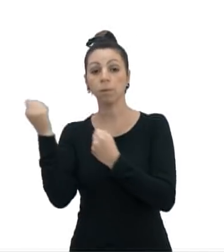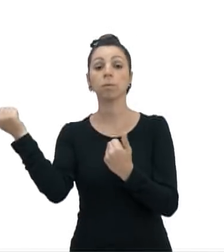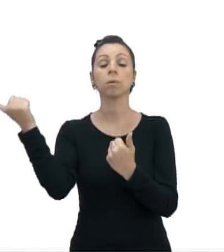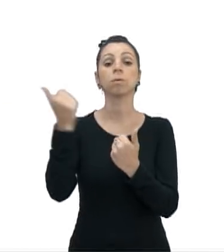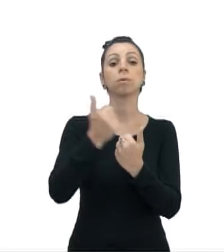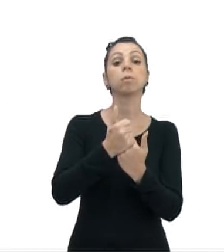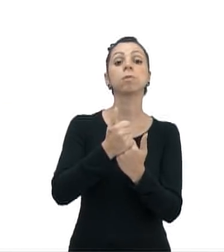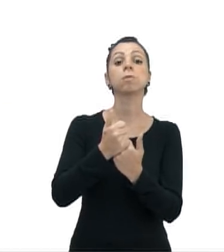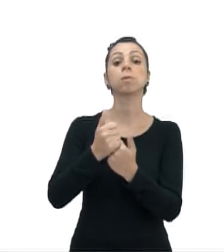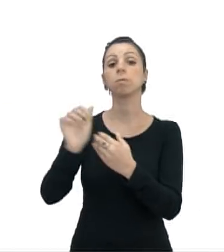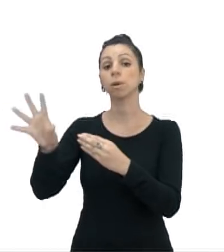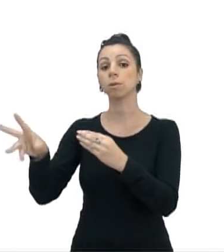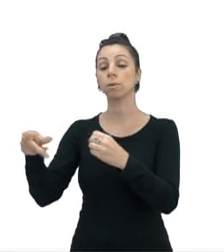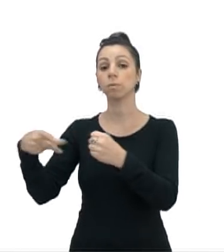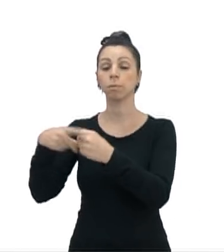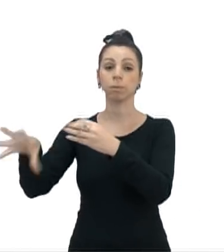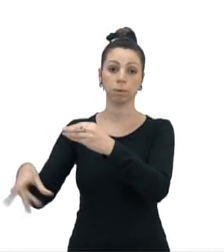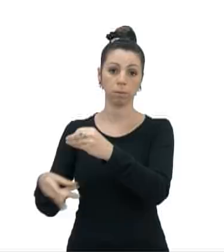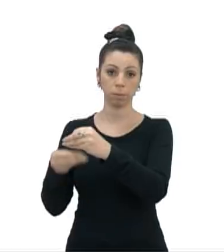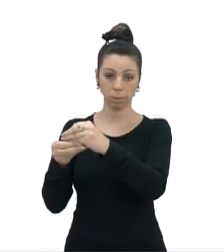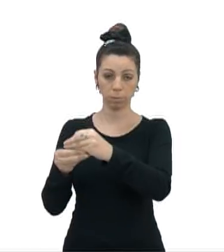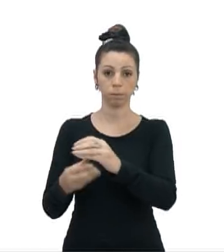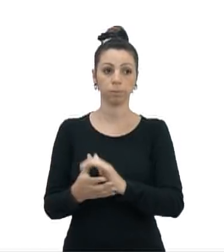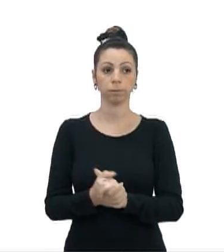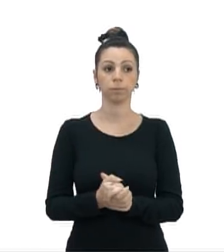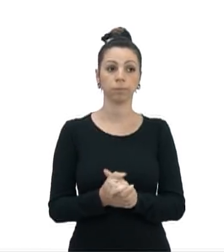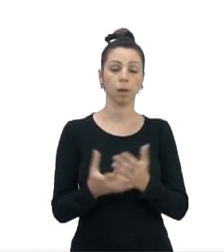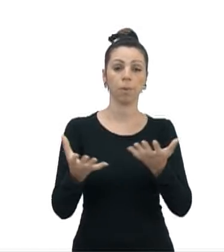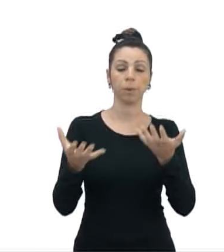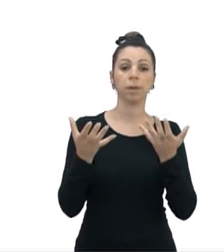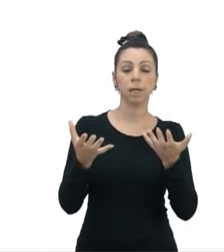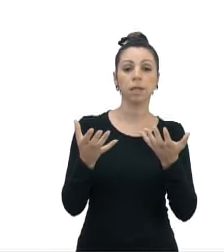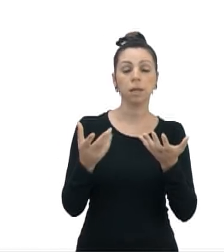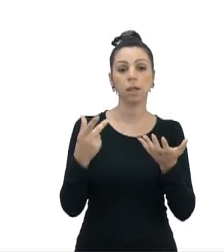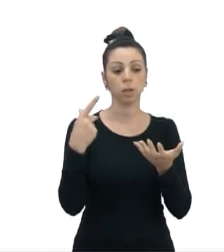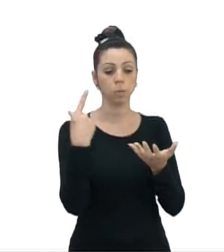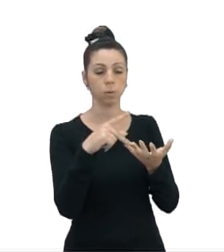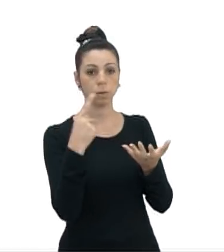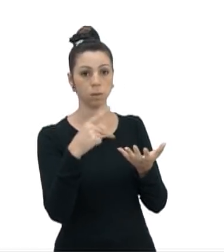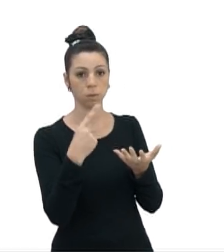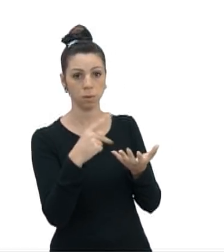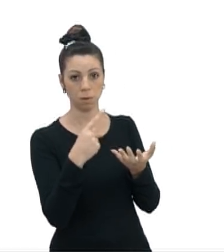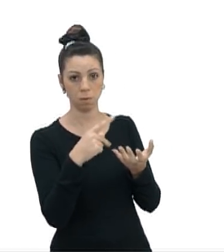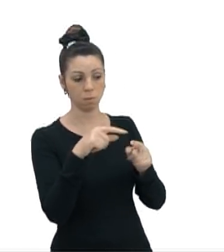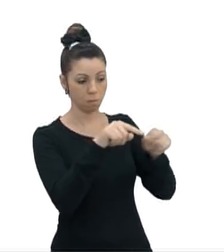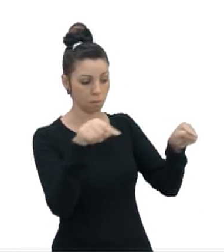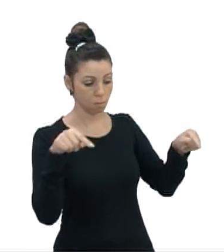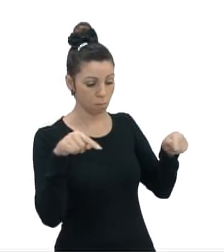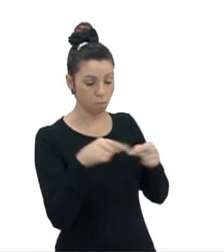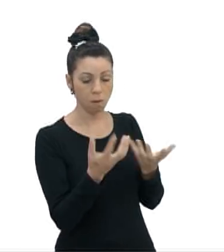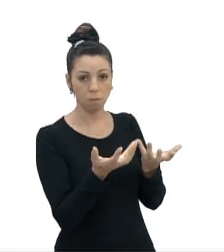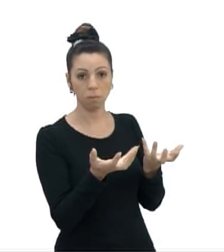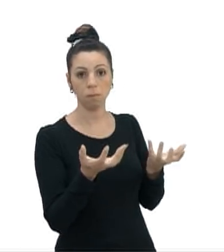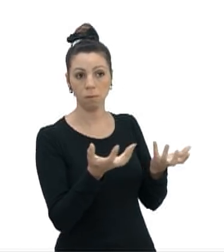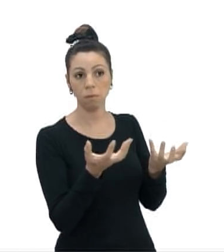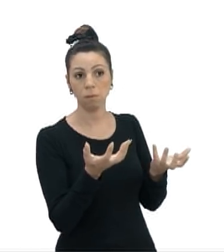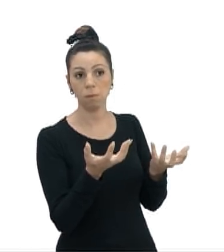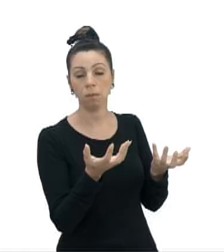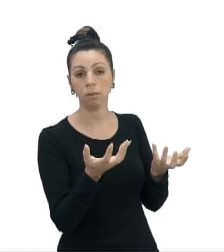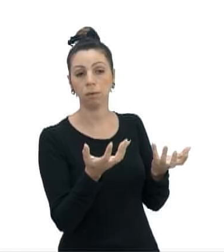correspondente. Então, como que ficaria essa frase? Só queria que você não deixasse seu quarto bagunçado. Só queria que você